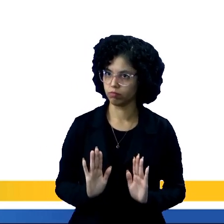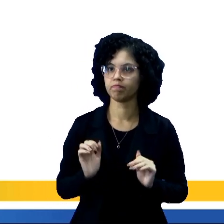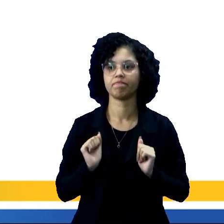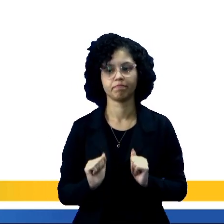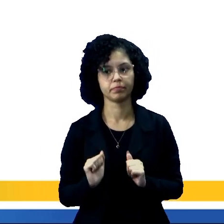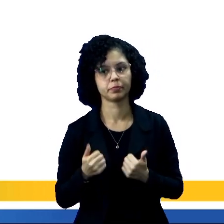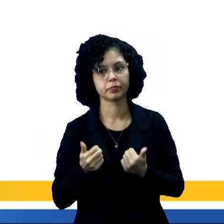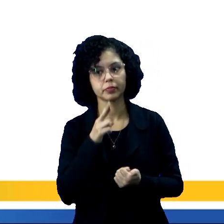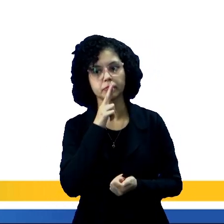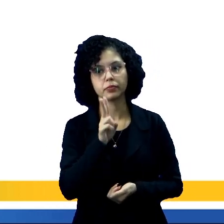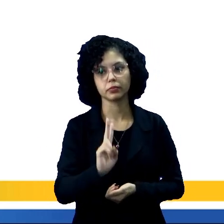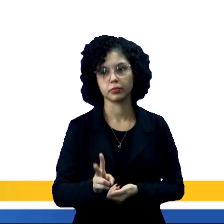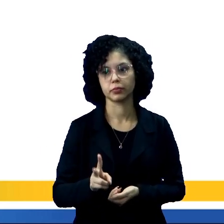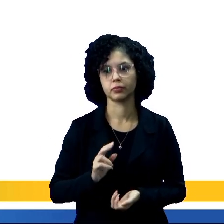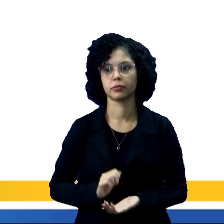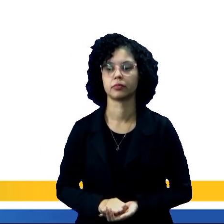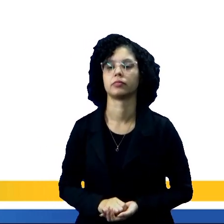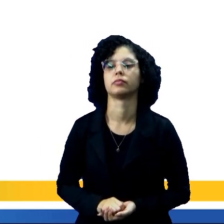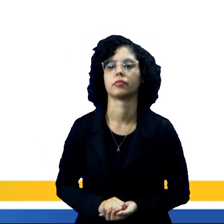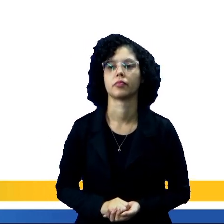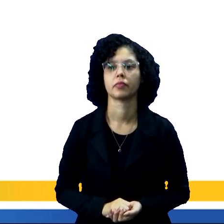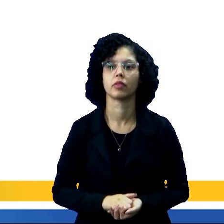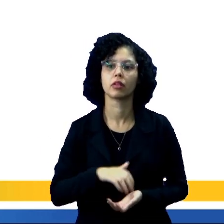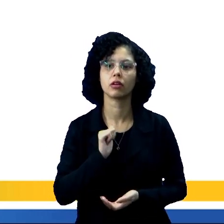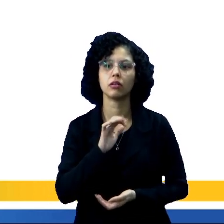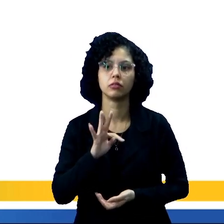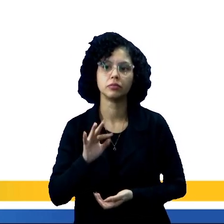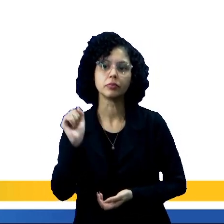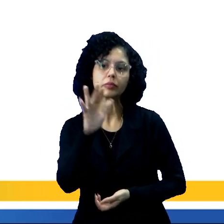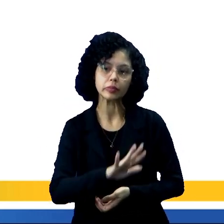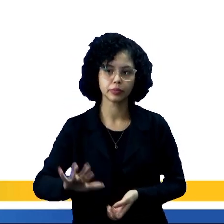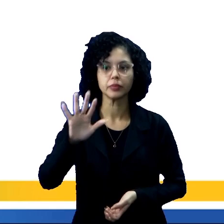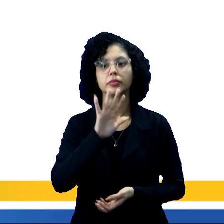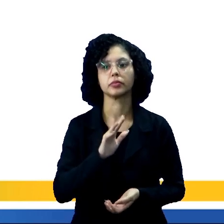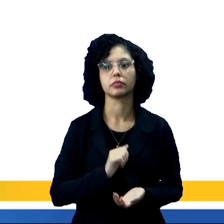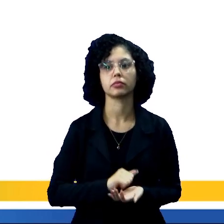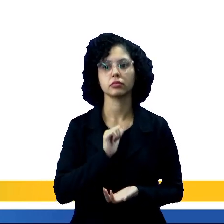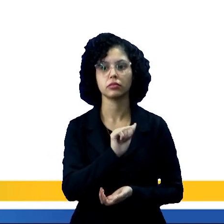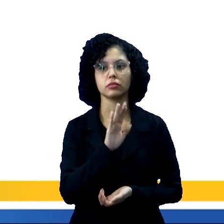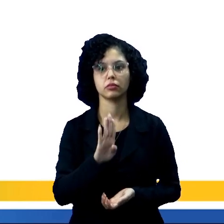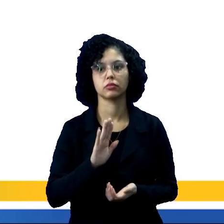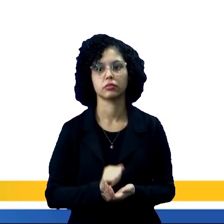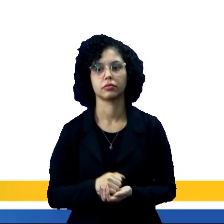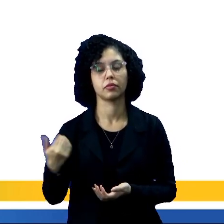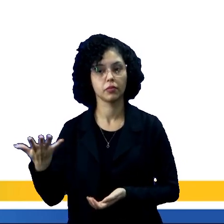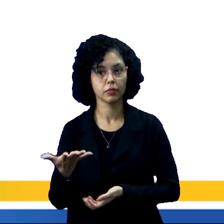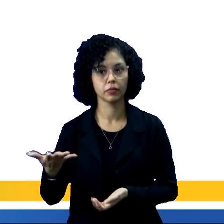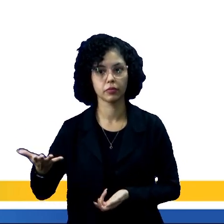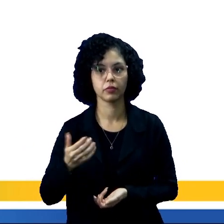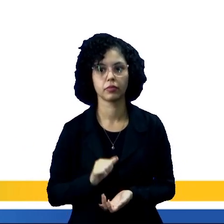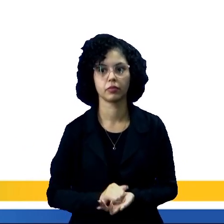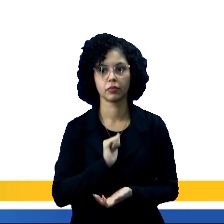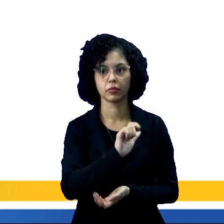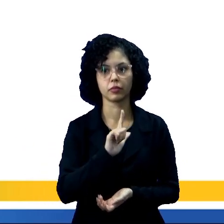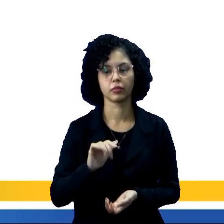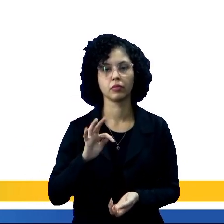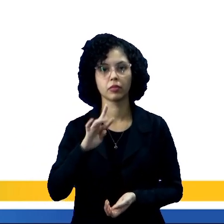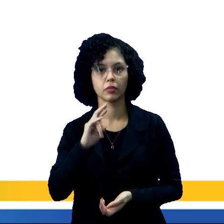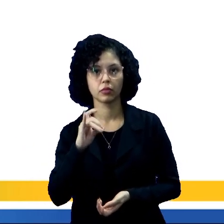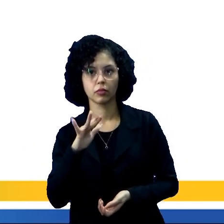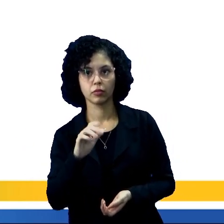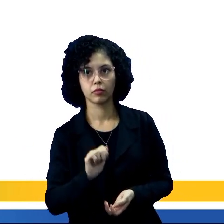o mesmo cálculo. Então lá, o AT, área total, o AB, área da base, o AL,